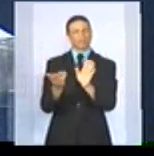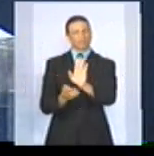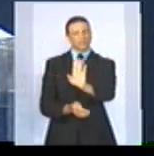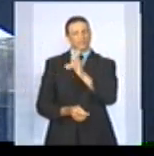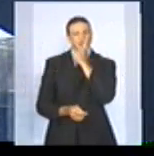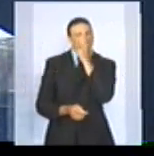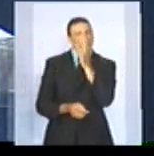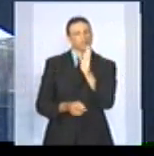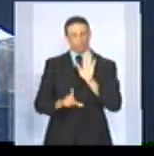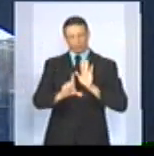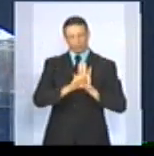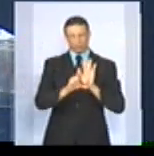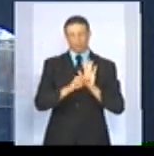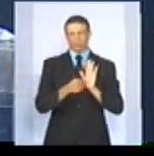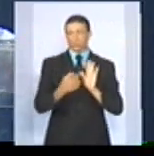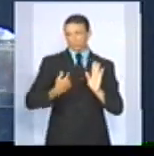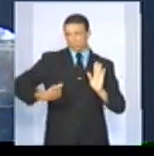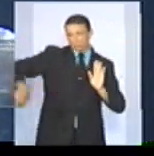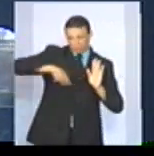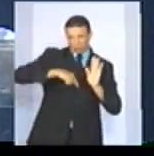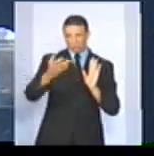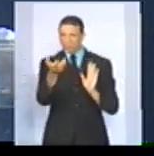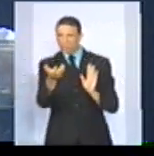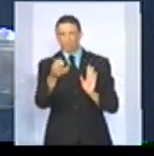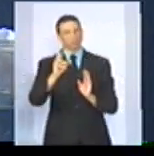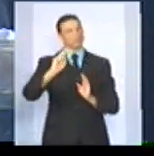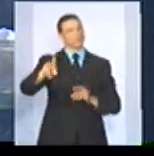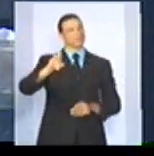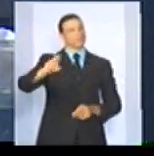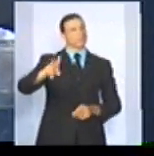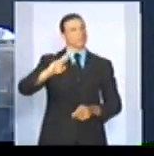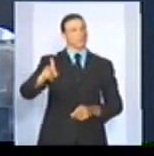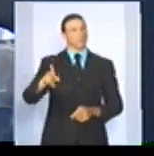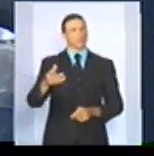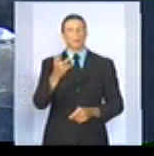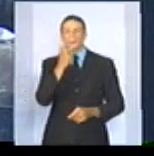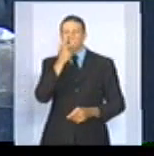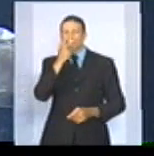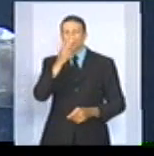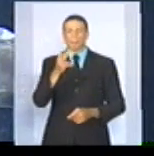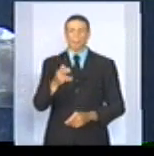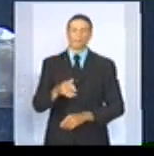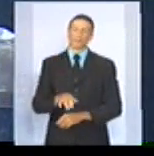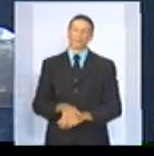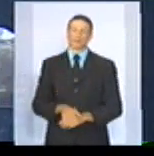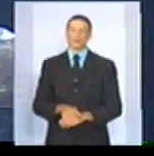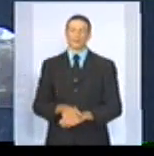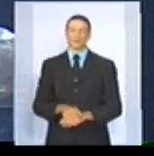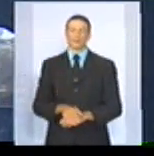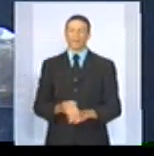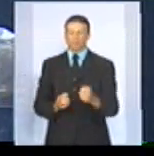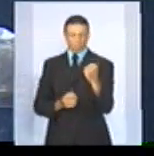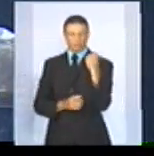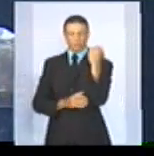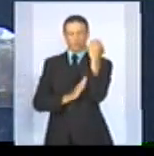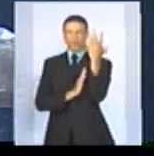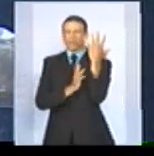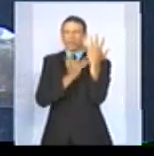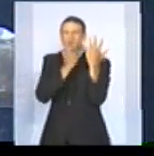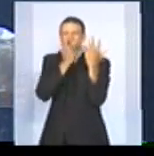não é exatamente o que nós queremos e esse poder que está sendo dito aí o poder quase